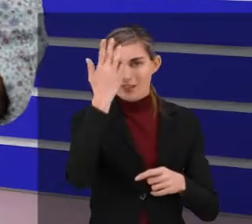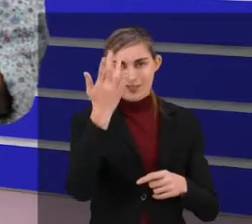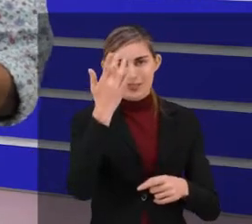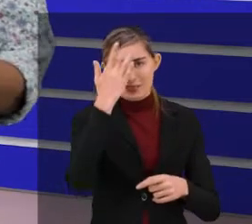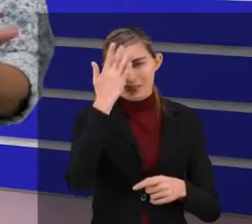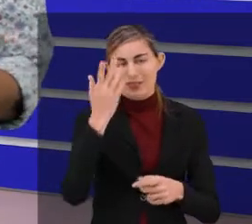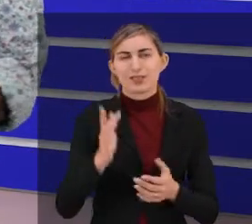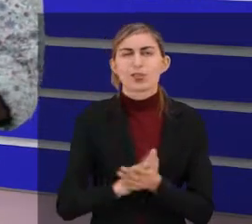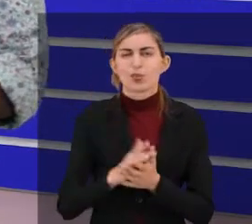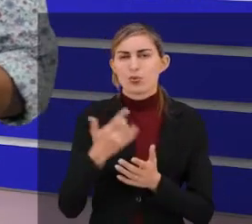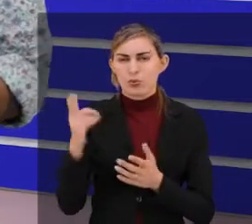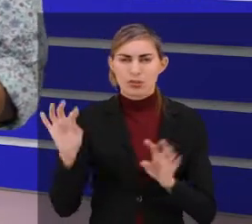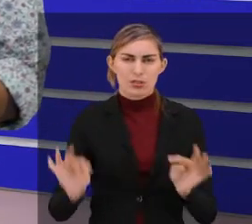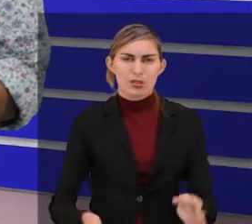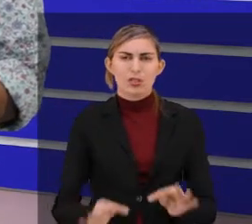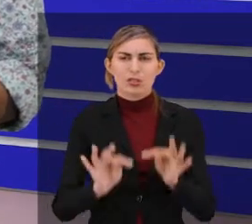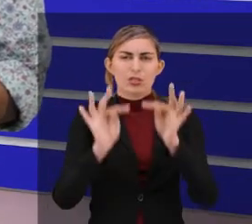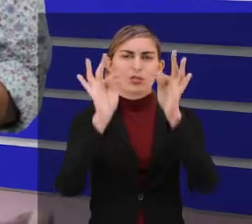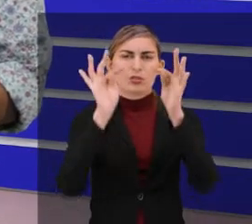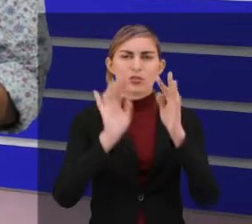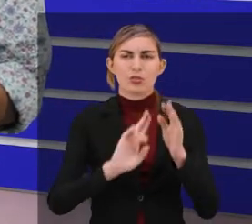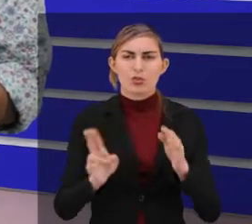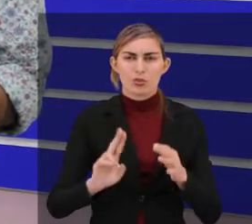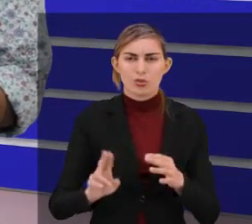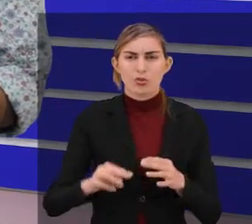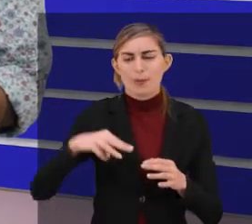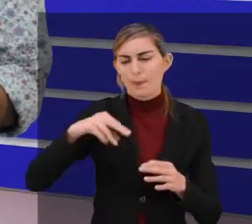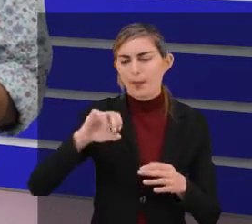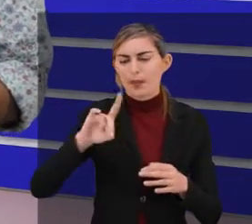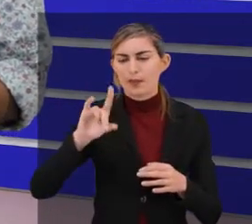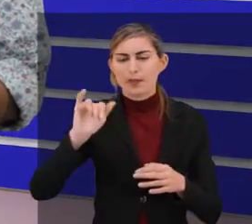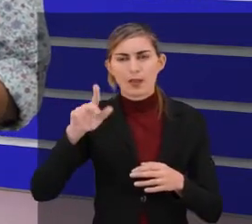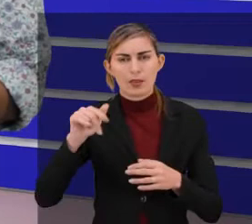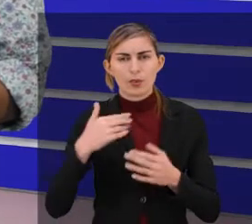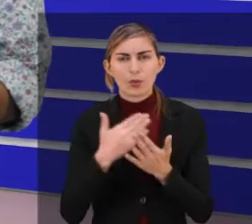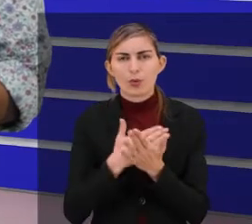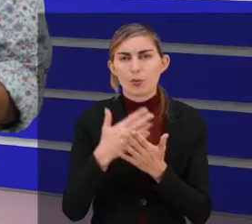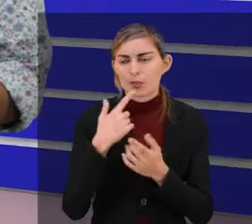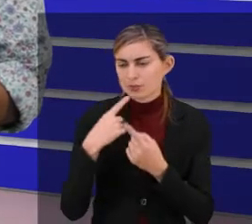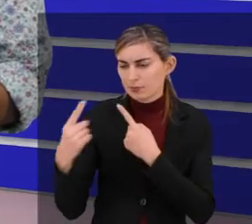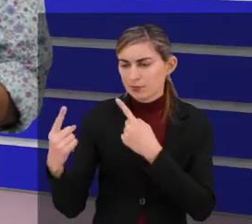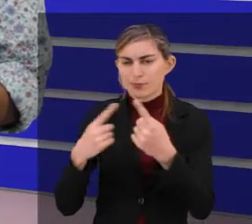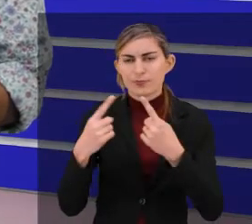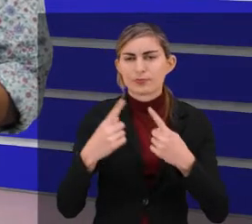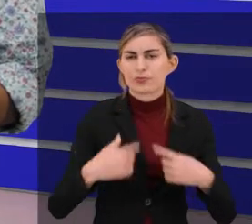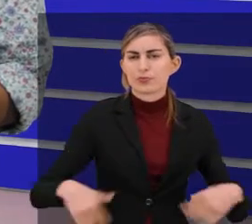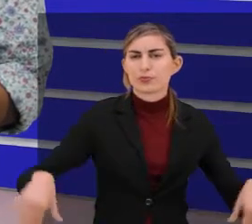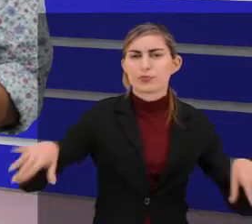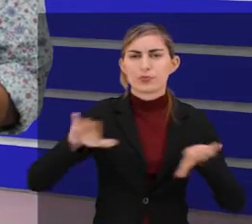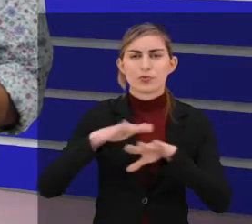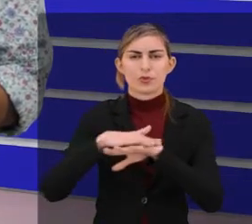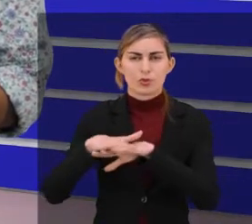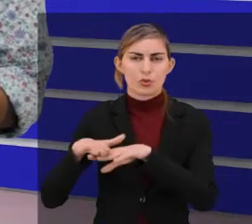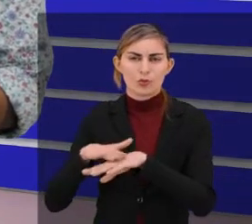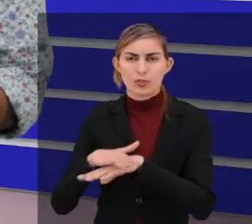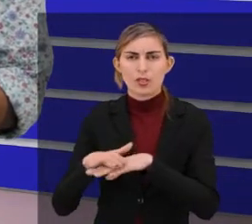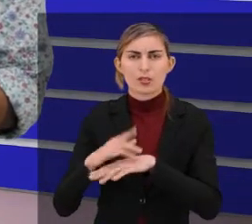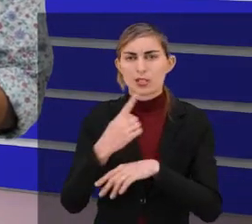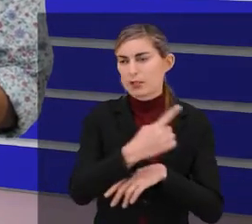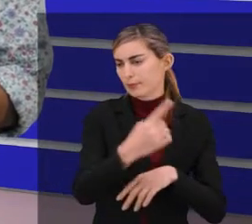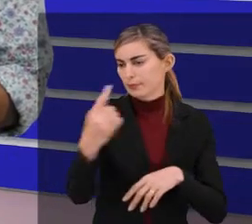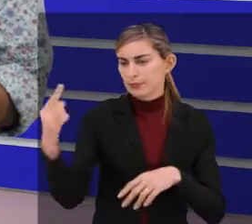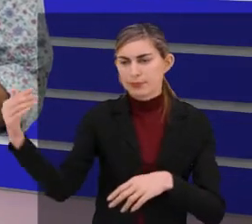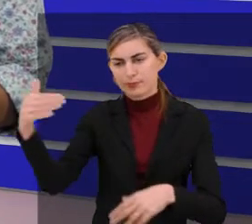facilitador, que em outras tecnologias é chamado de mediador, e aí nós facilitamos a conversa entre os